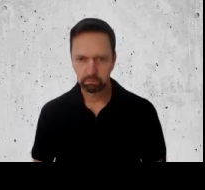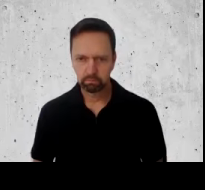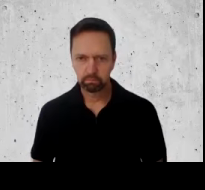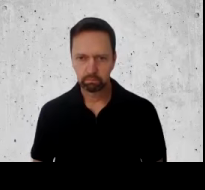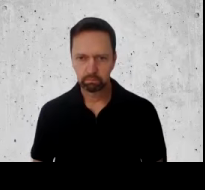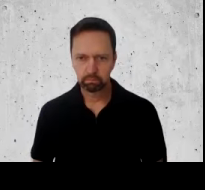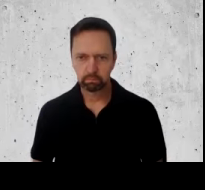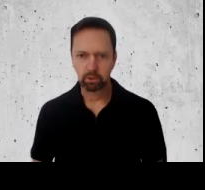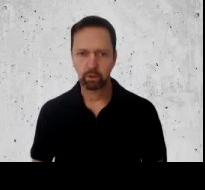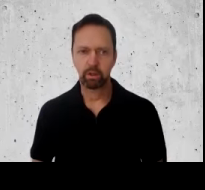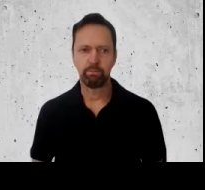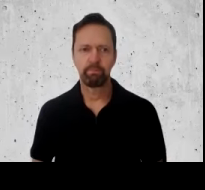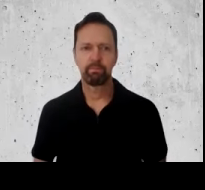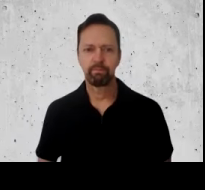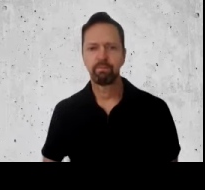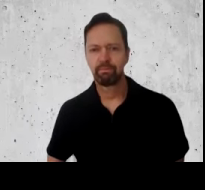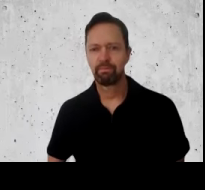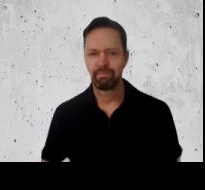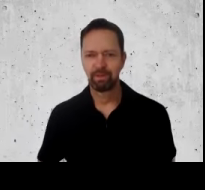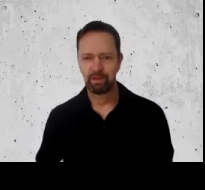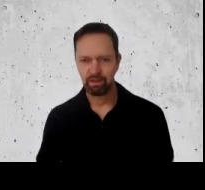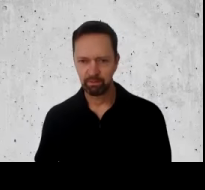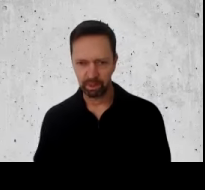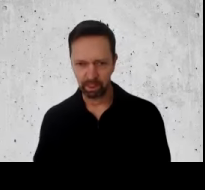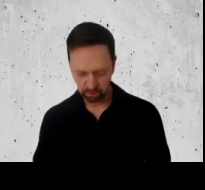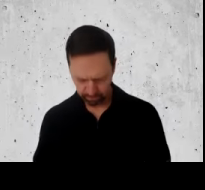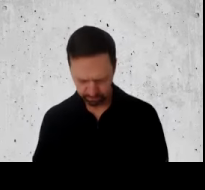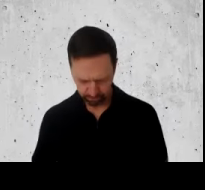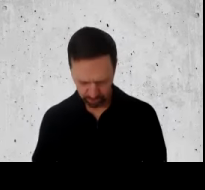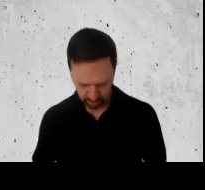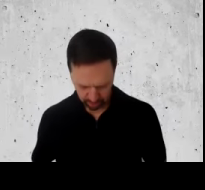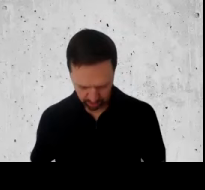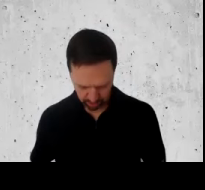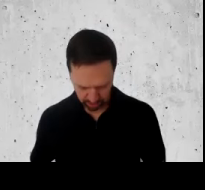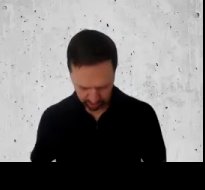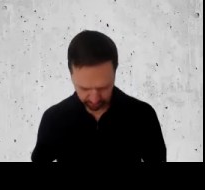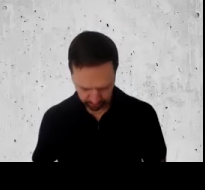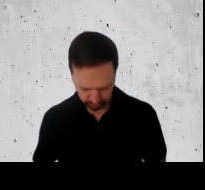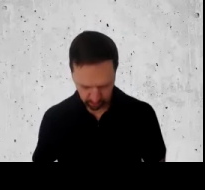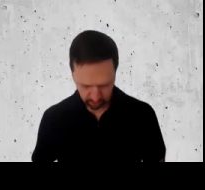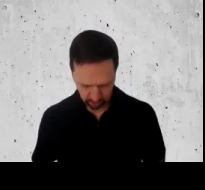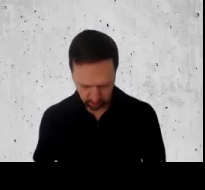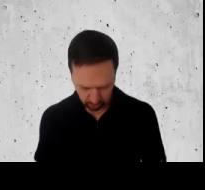isso. Ok. Acho que é isso, professor. Obrigado.